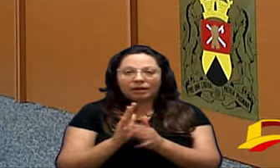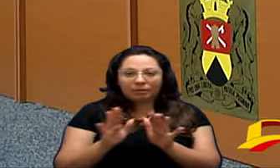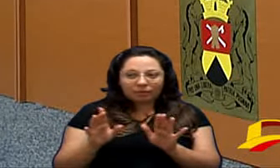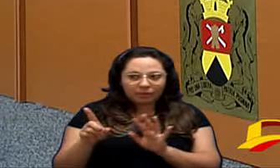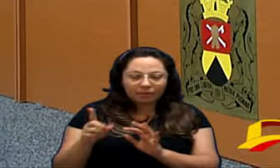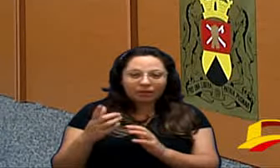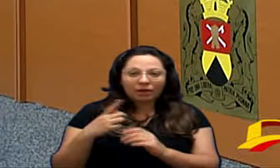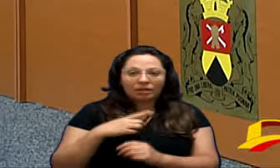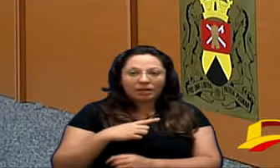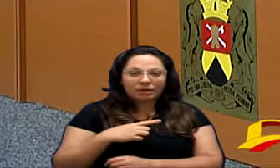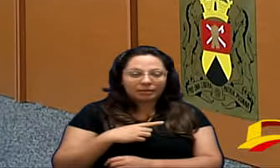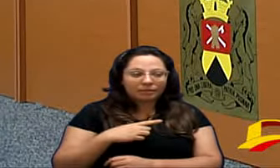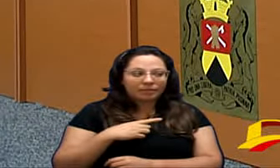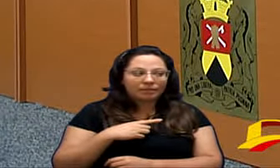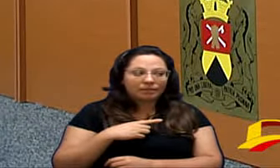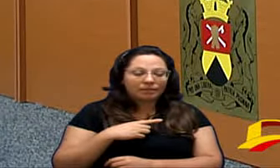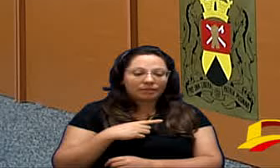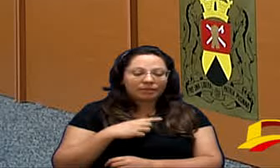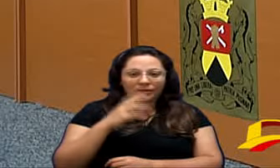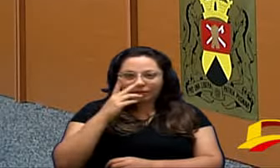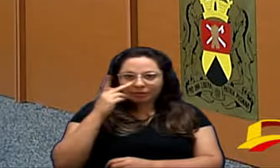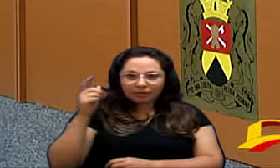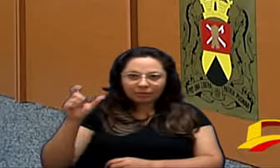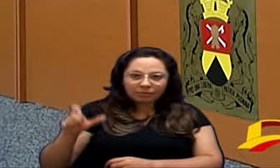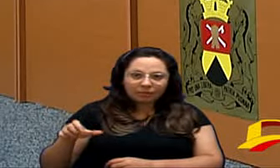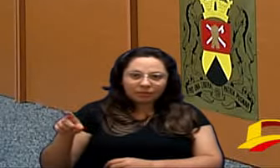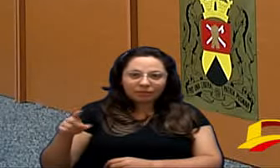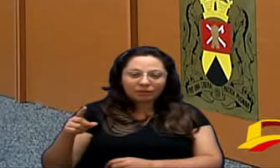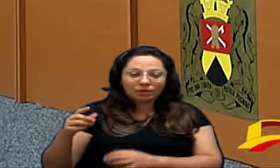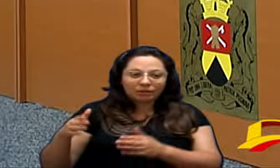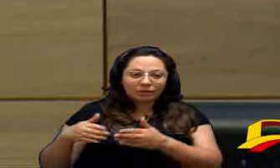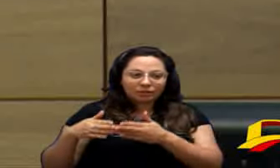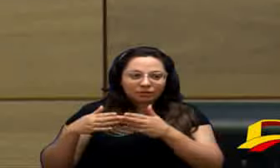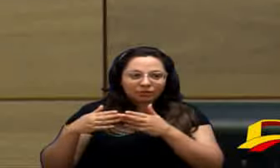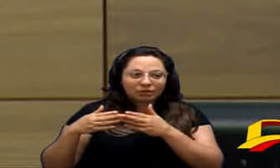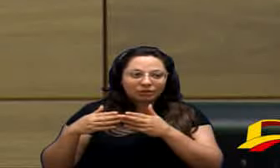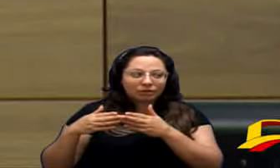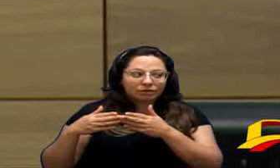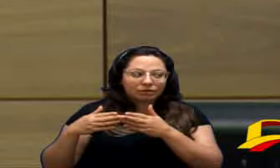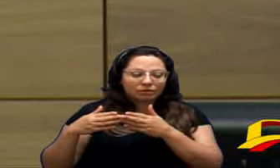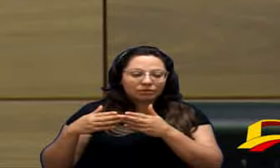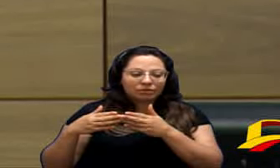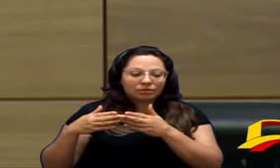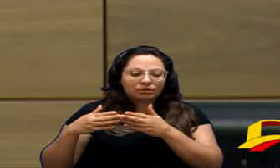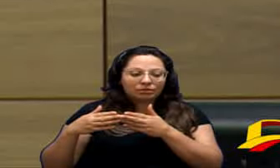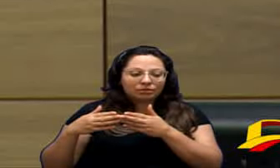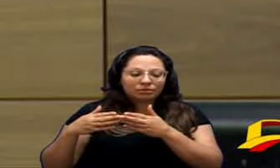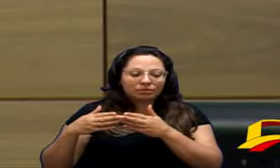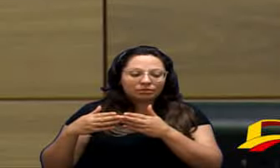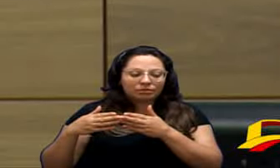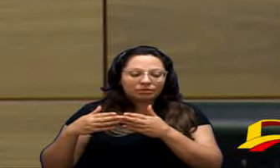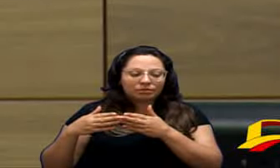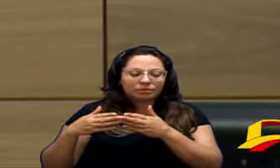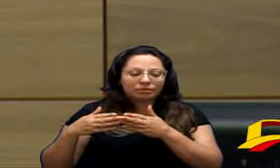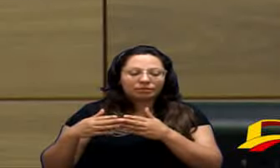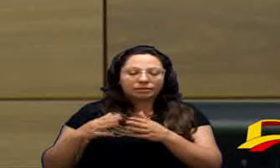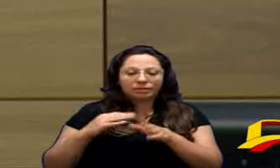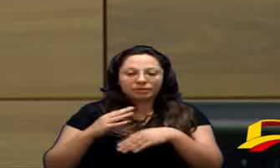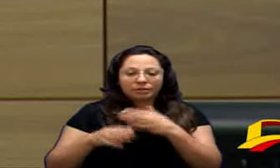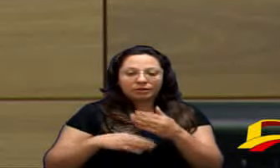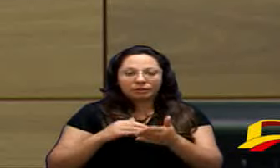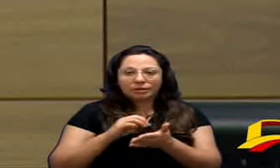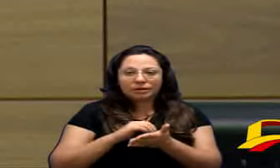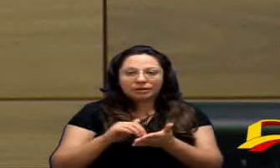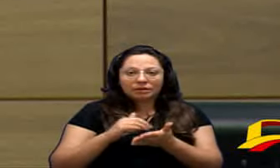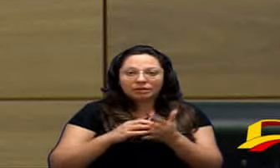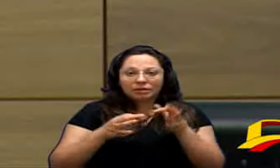munícipe também que já tá solicitando lá há algum tempo daí você responde os dois e já damos com encerrado para poder entrar o secretário